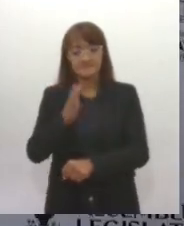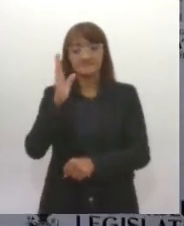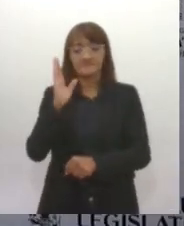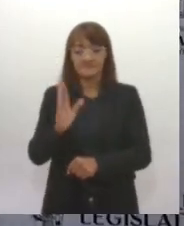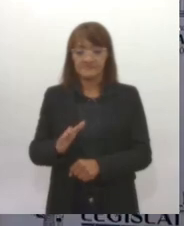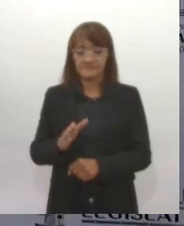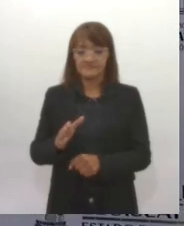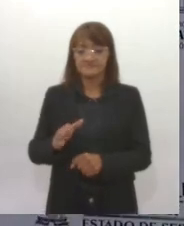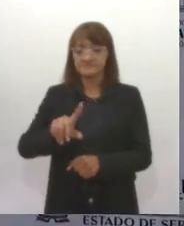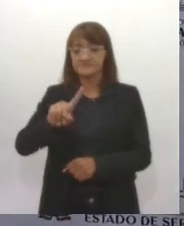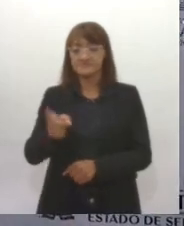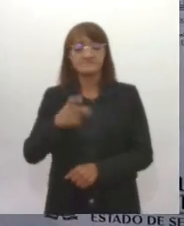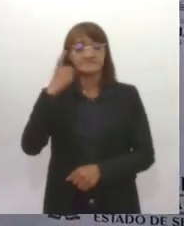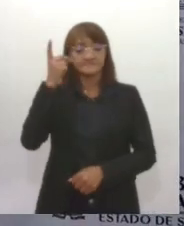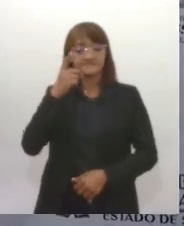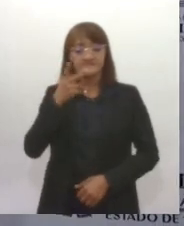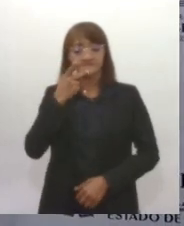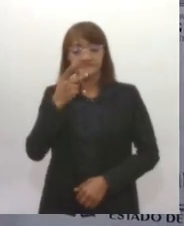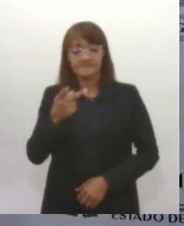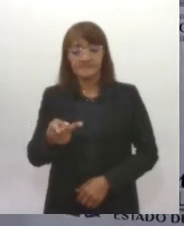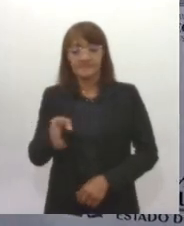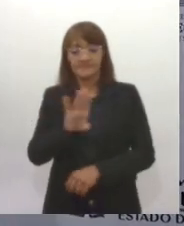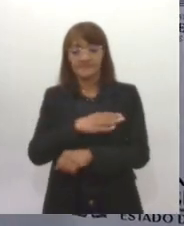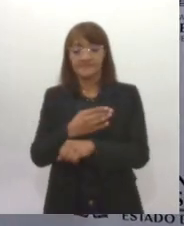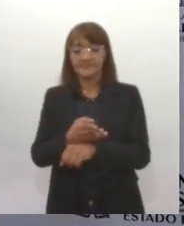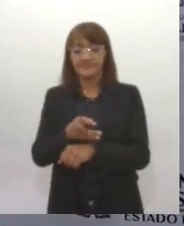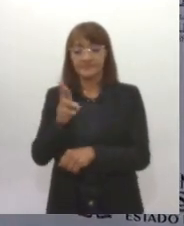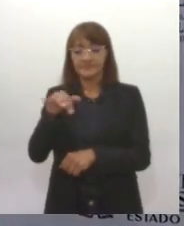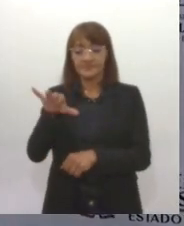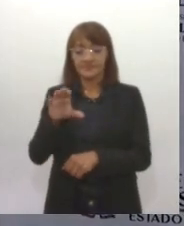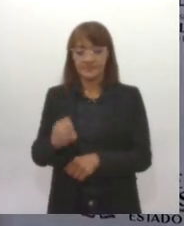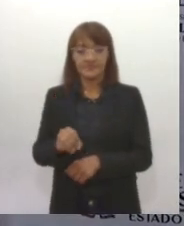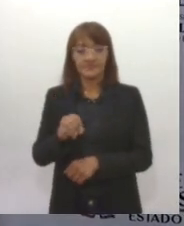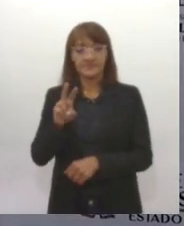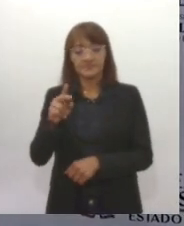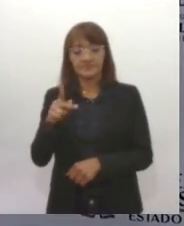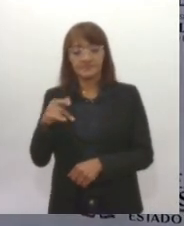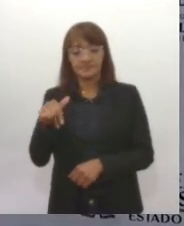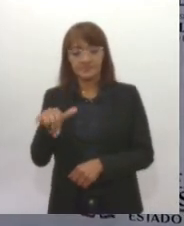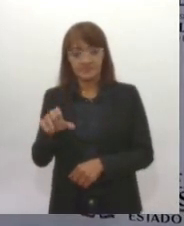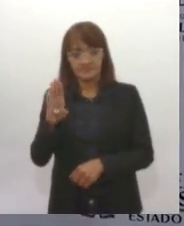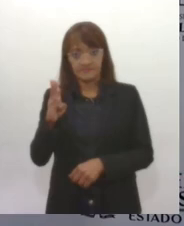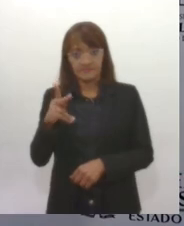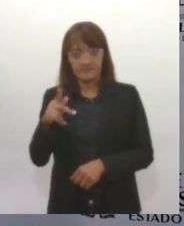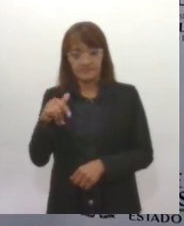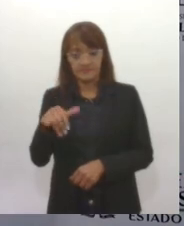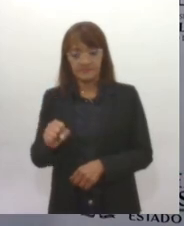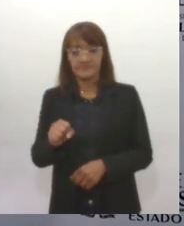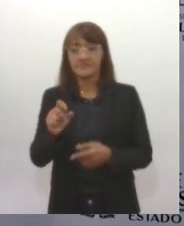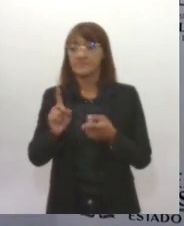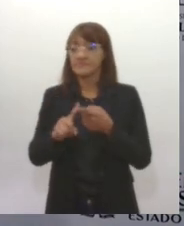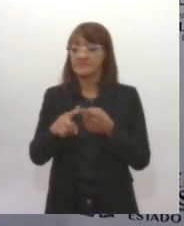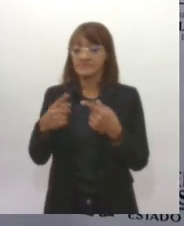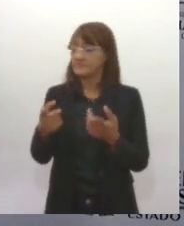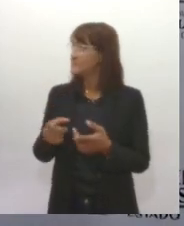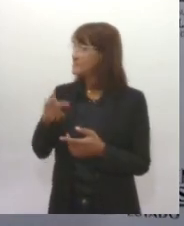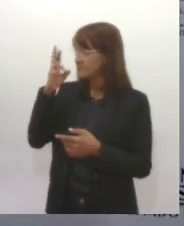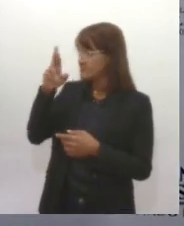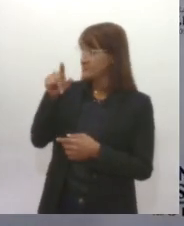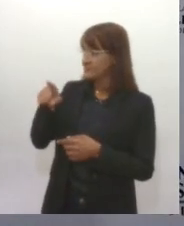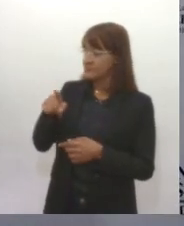é a ponte do Rio Vazabarris, também conhecida como Ponte da Morte, e que o senhor tem feito reiteradas cobranças para